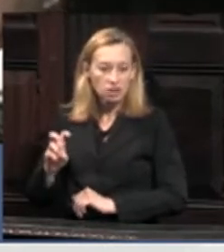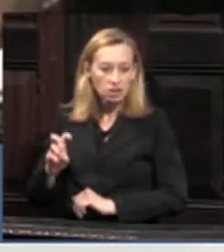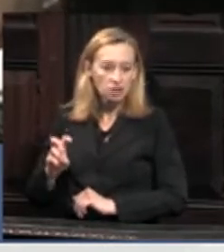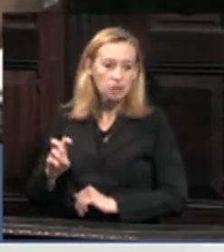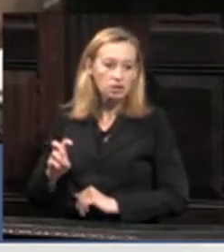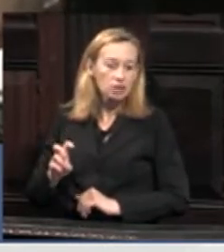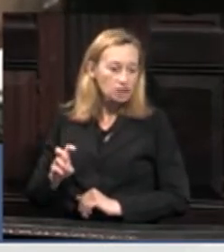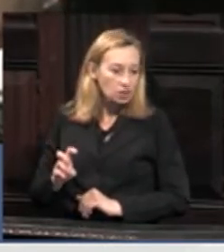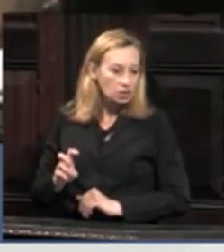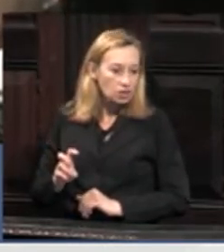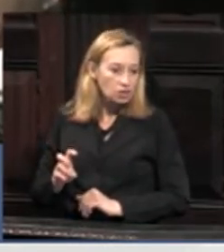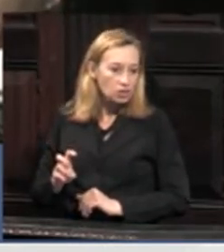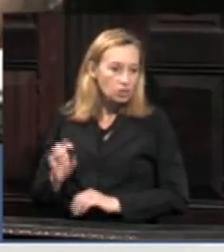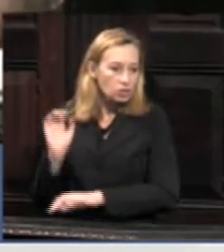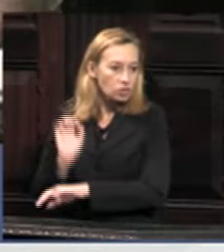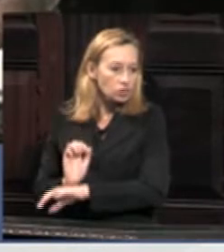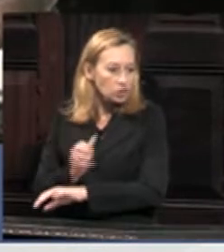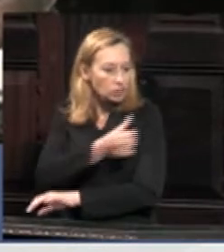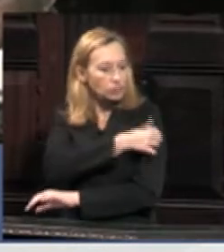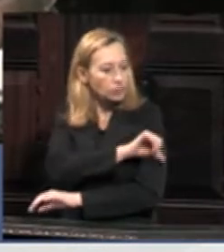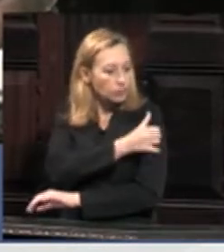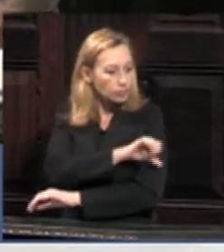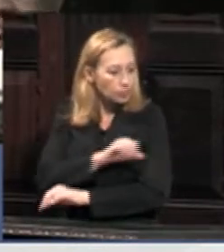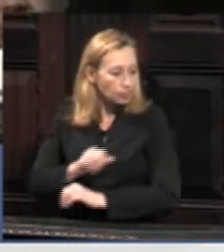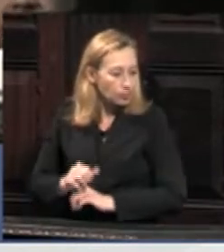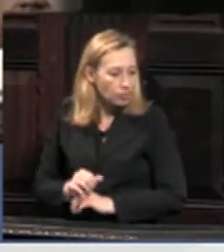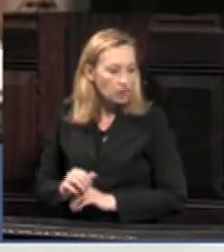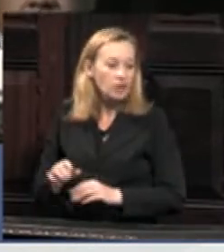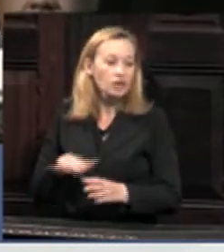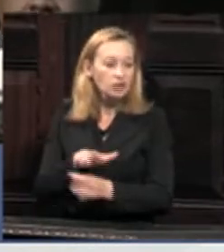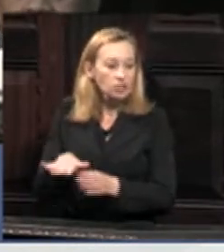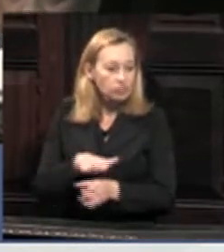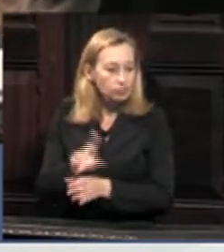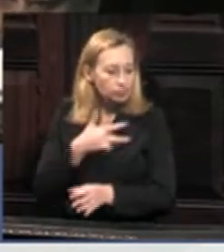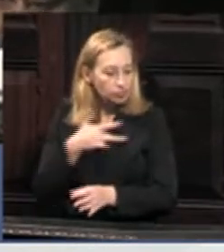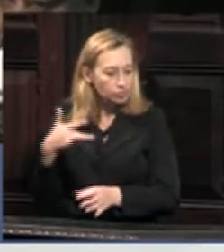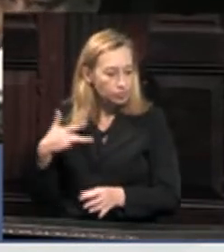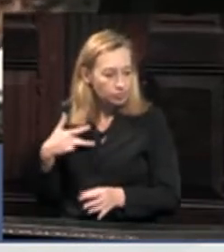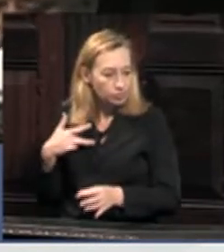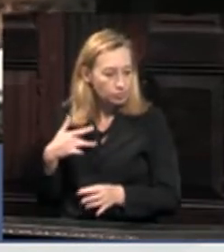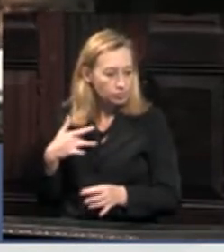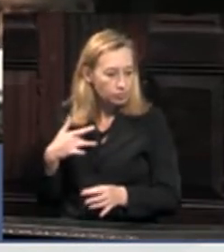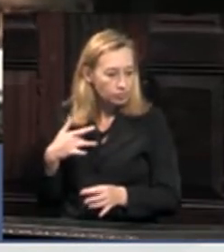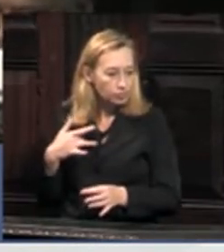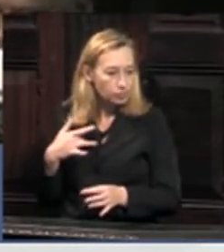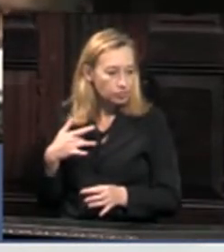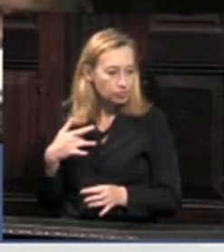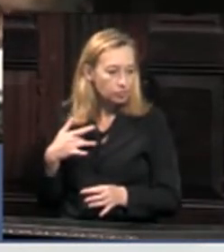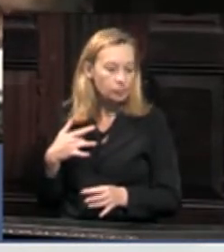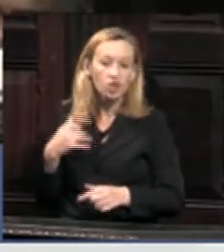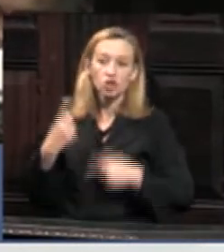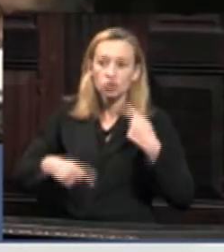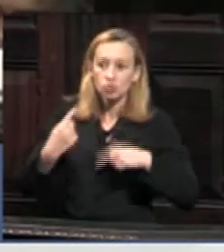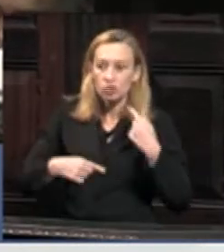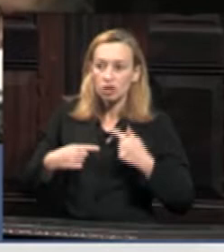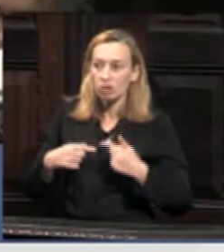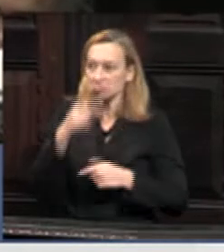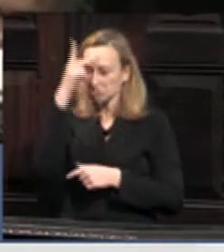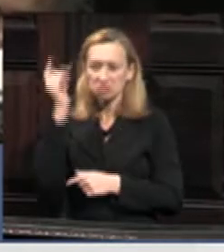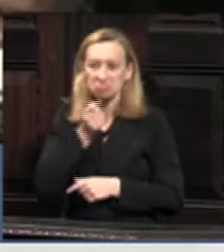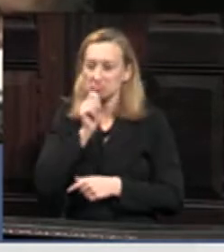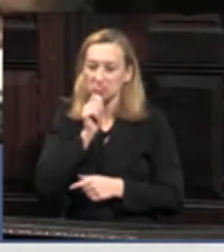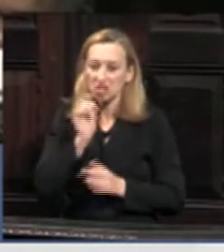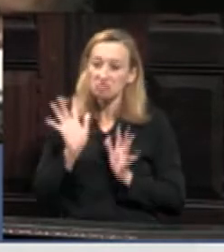dispõe no âmbito do Estado do Rio de Janeiro sobre a autonomia das unidades de saúde para atendimento do paciente e da outras providências. Em discussão, não havendo quem queira discutir,